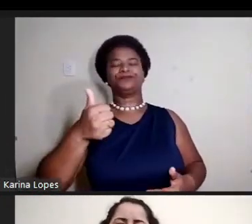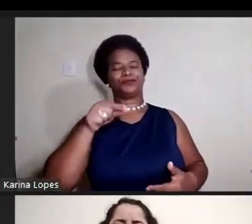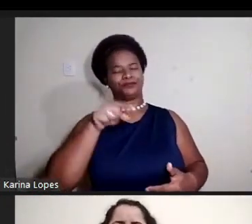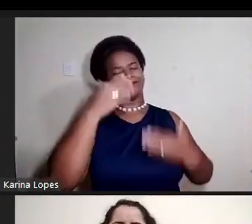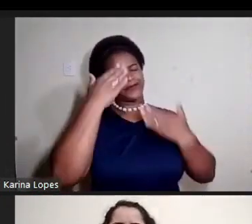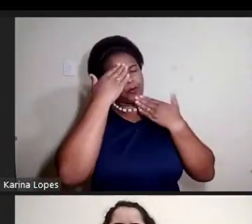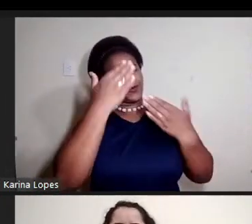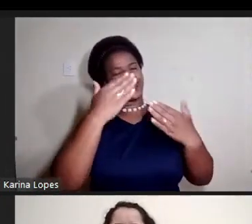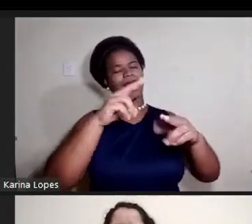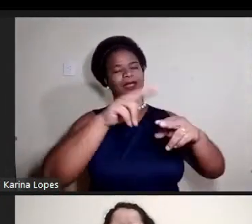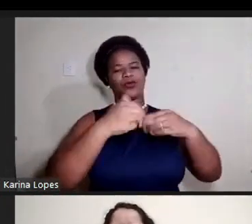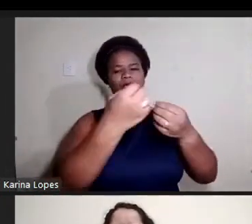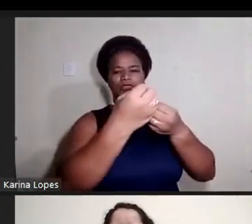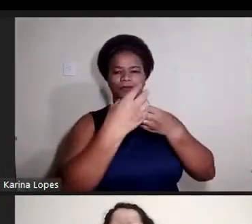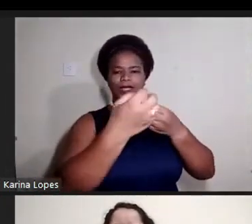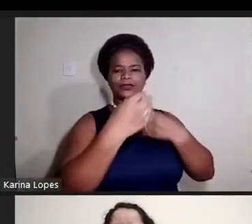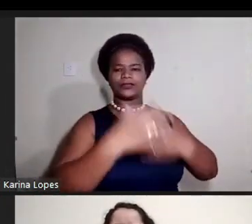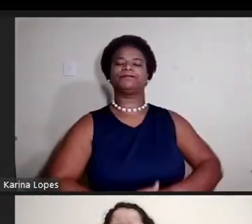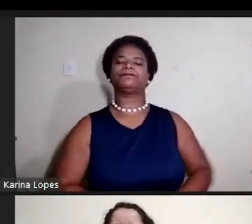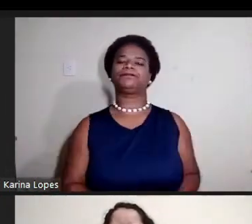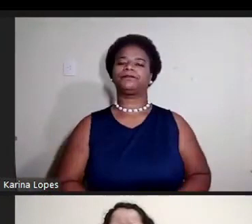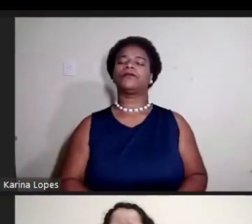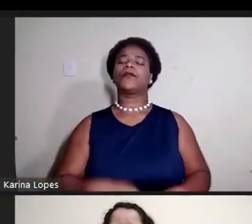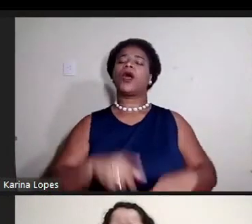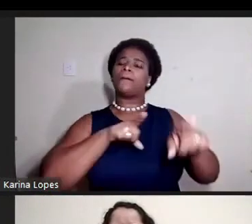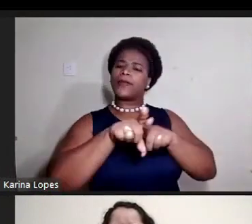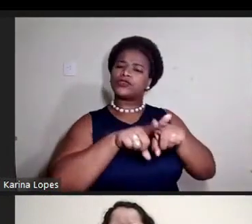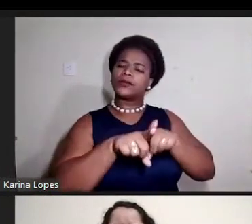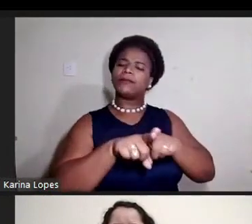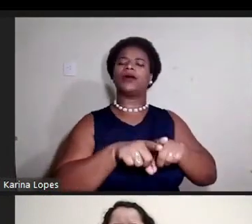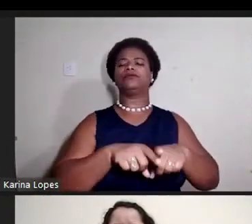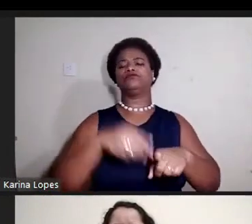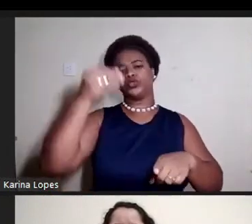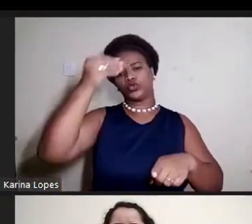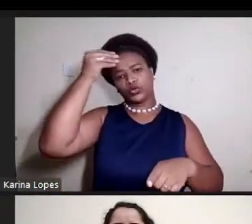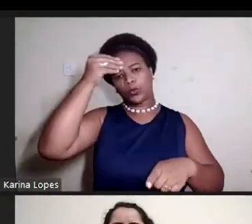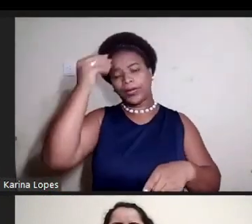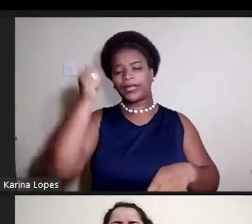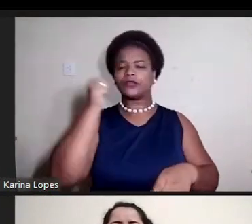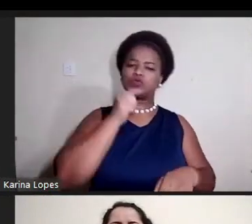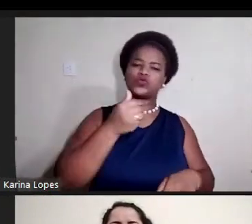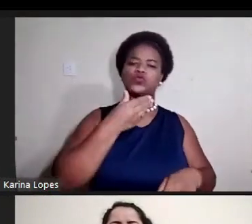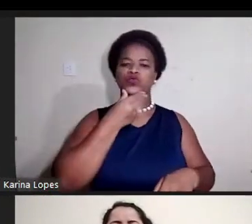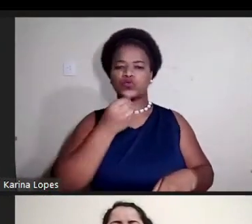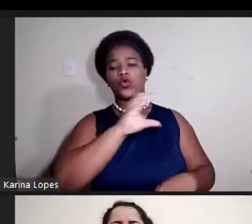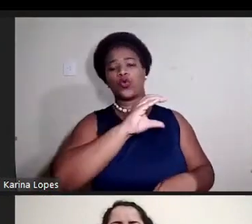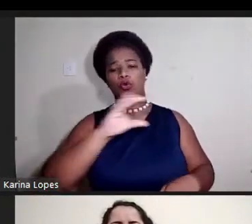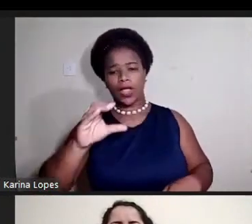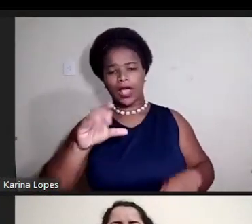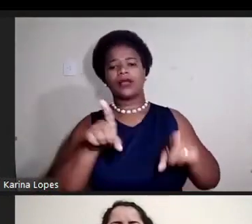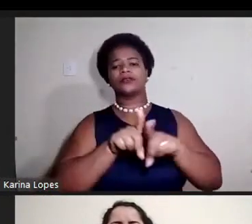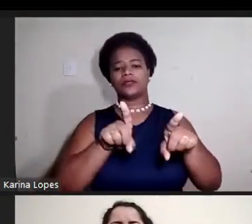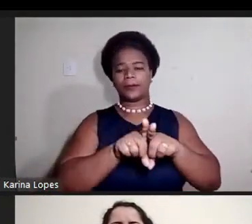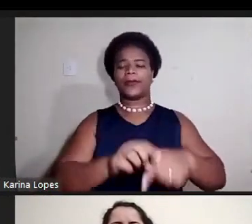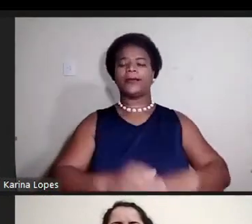ensinamentos. Aos meus irmãos, sobrinhos, sobrinhas, cunhados, cunhadas,